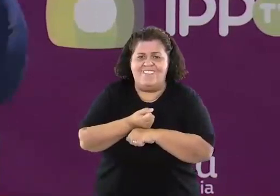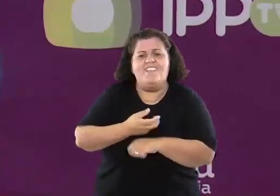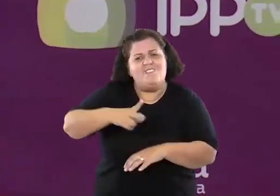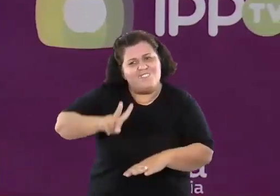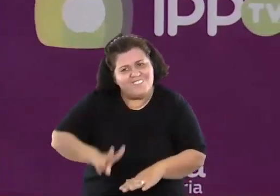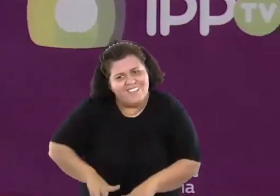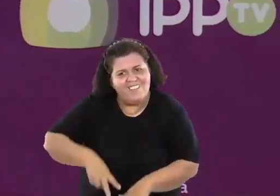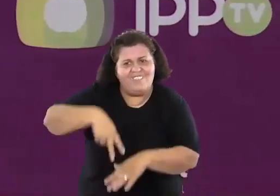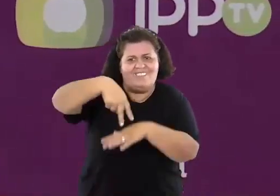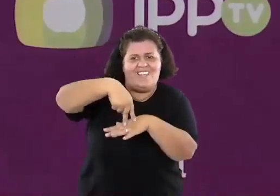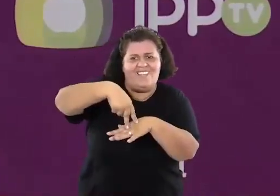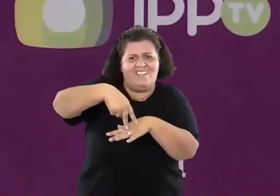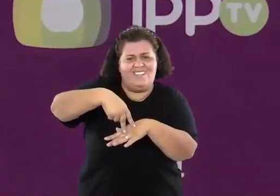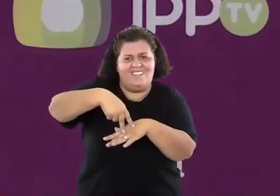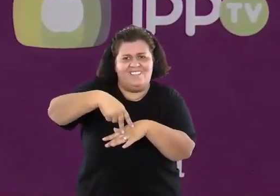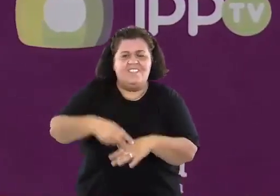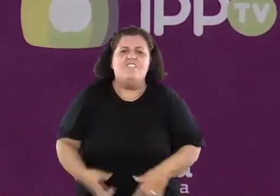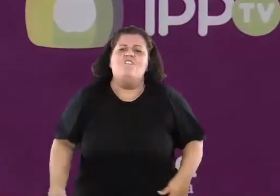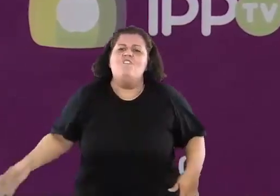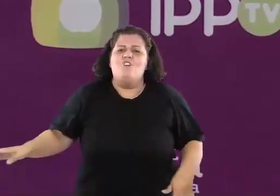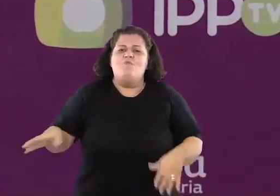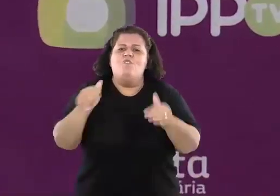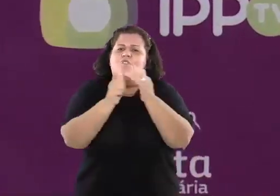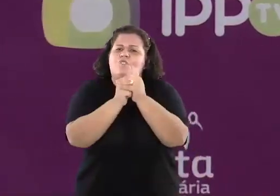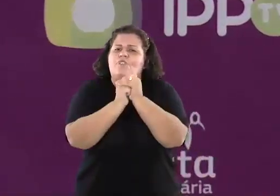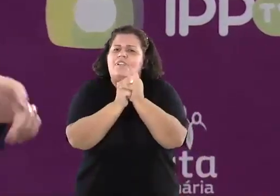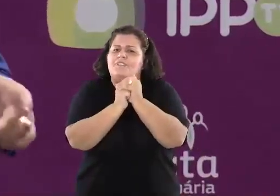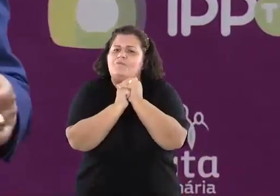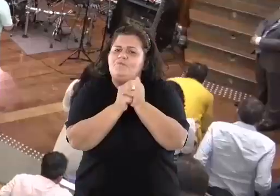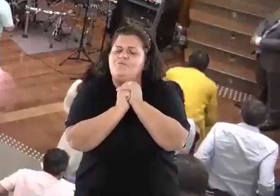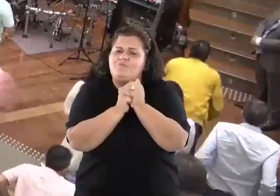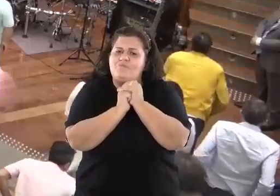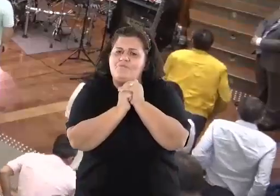Vamos ficar em pé e vamos orar.